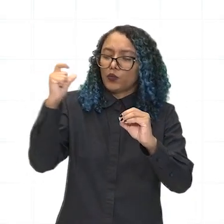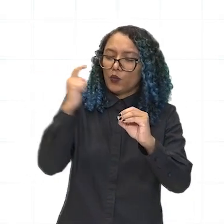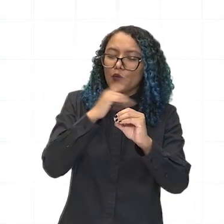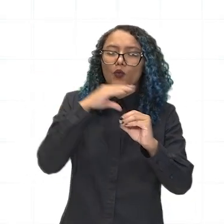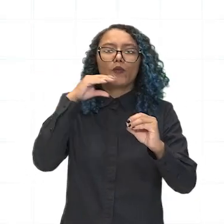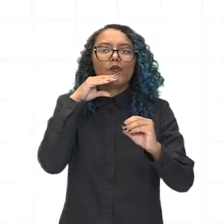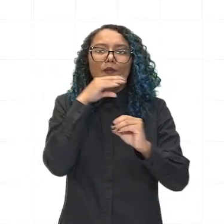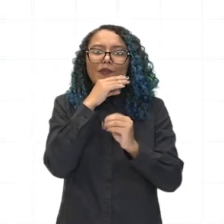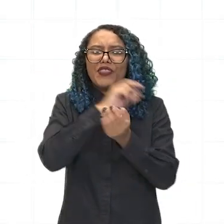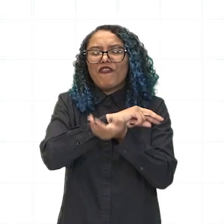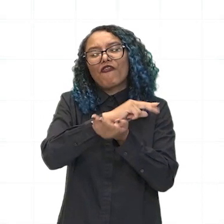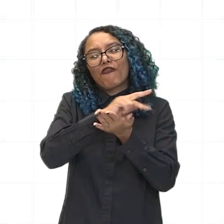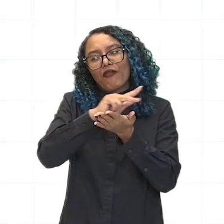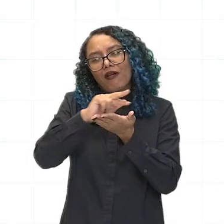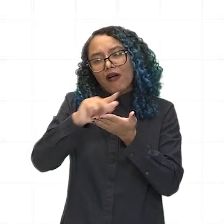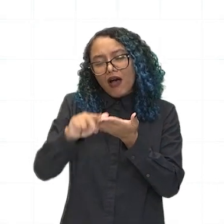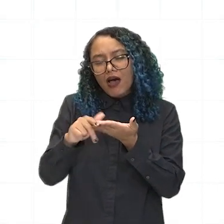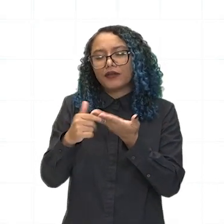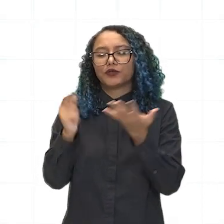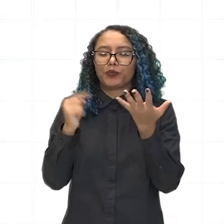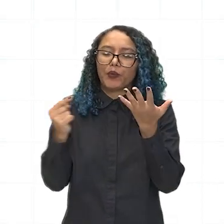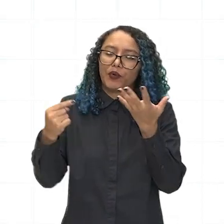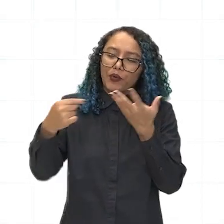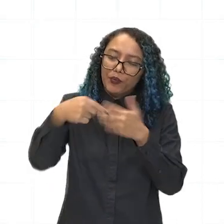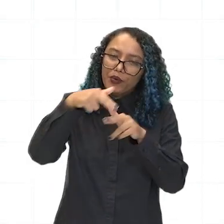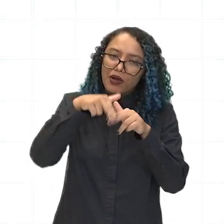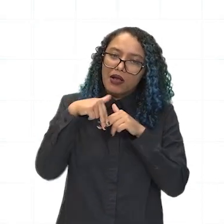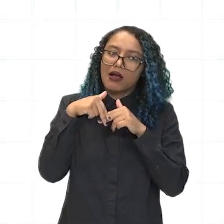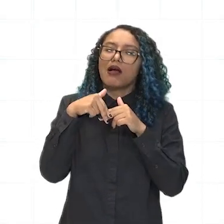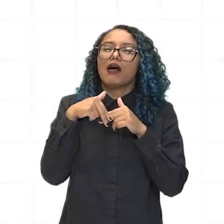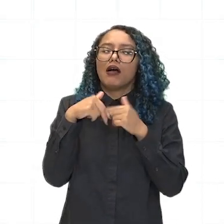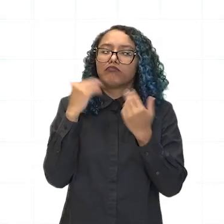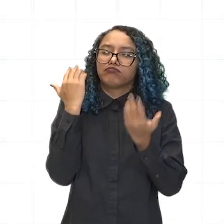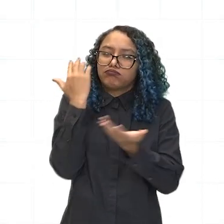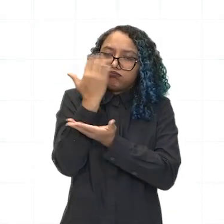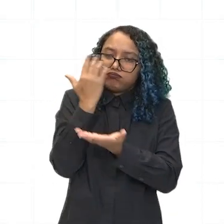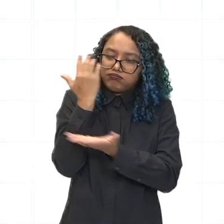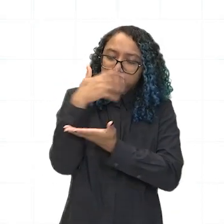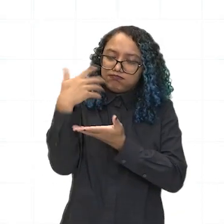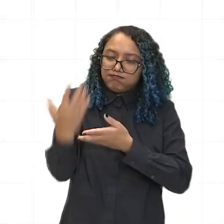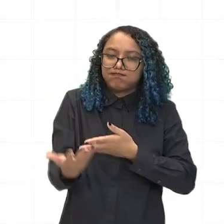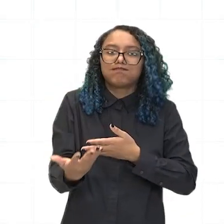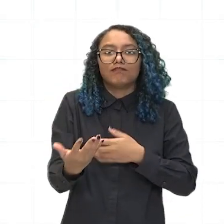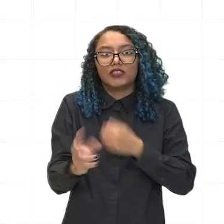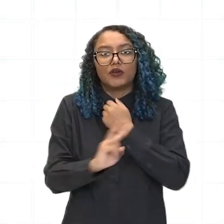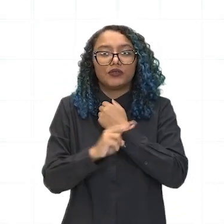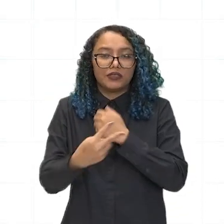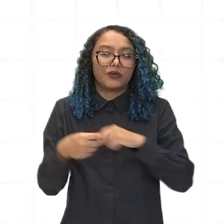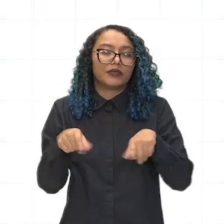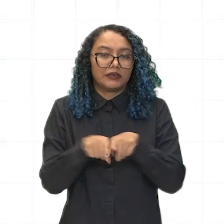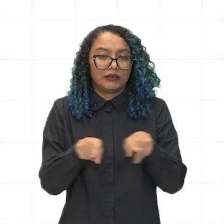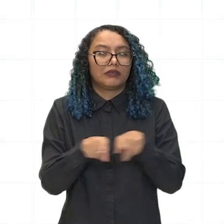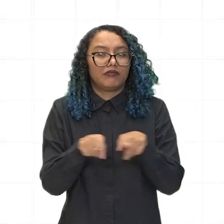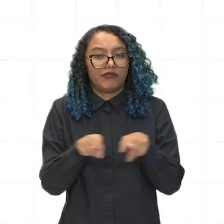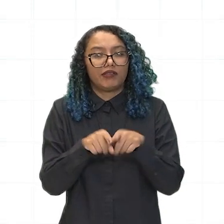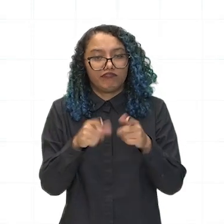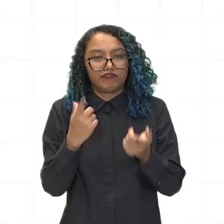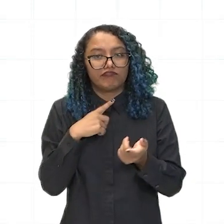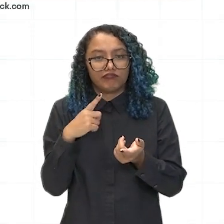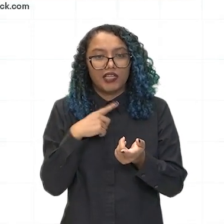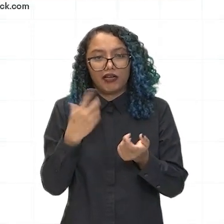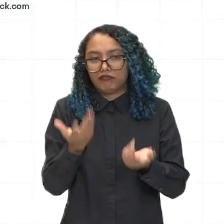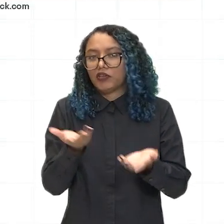são várias causas do desmatamento, consequências do desmatamento que nós vamos